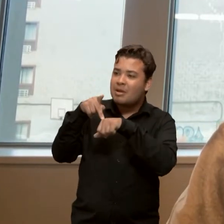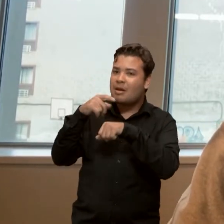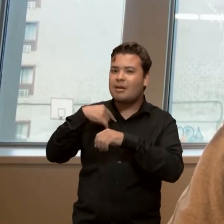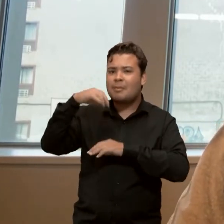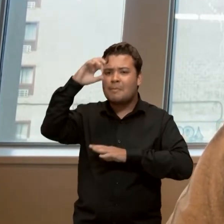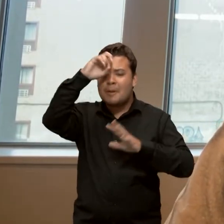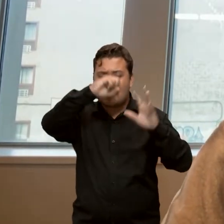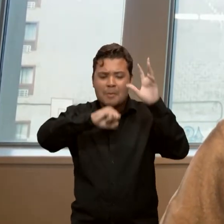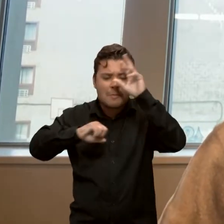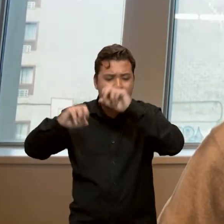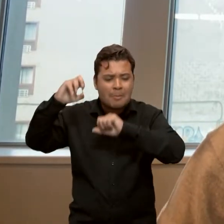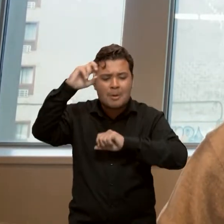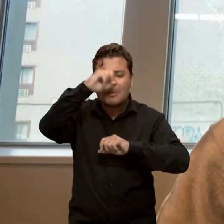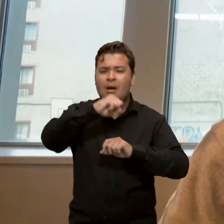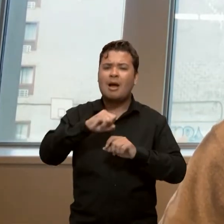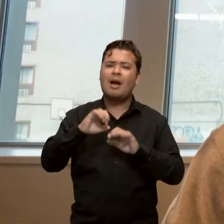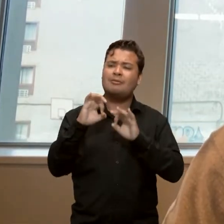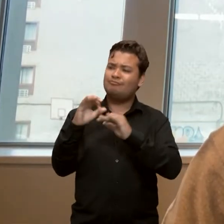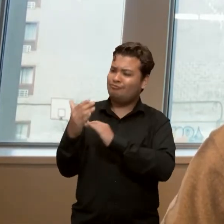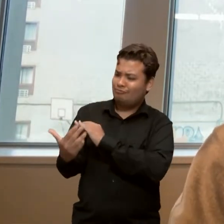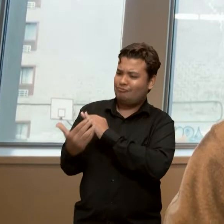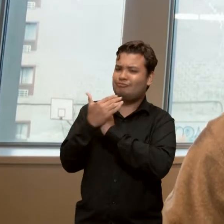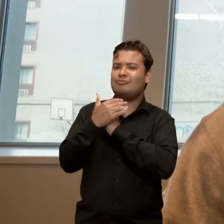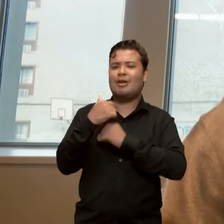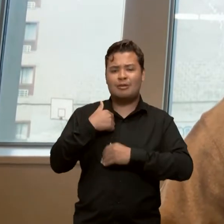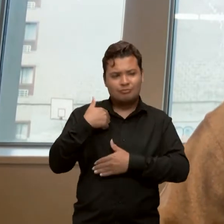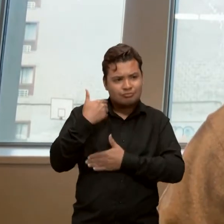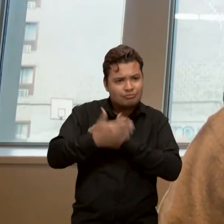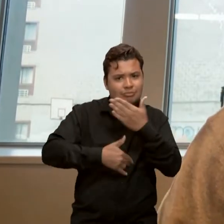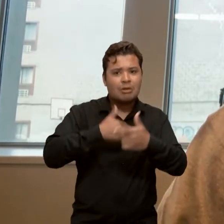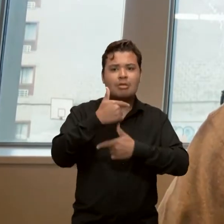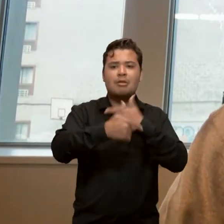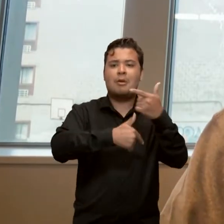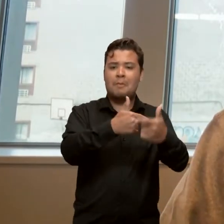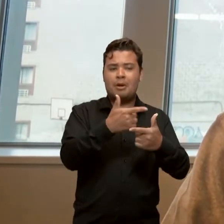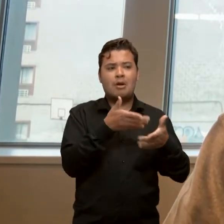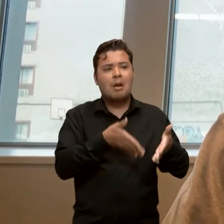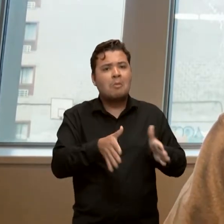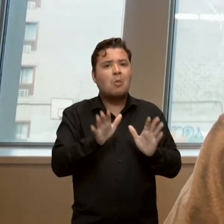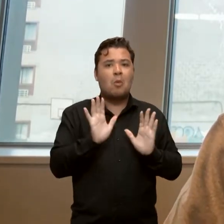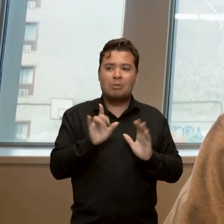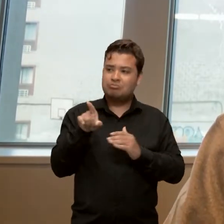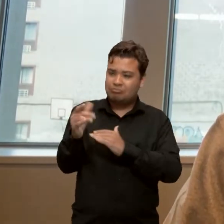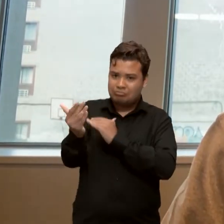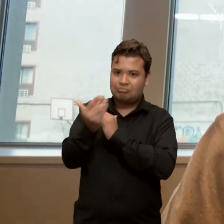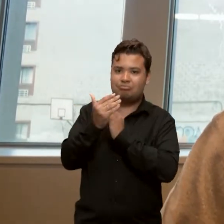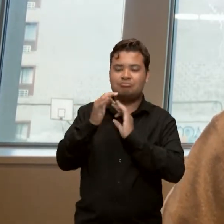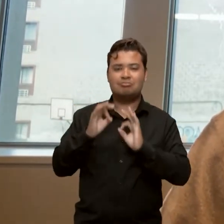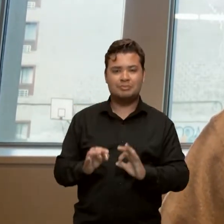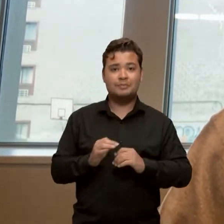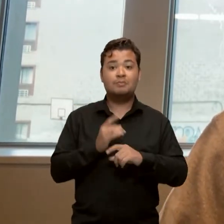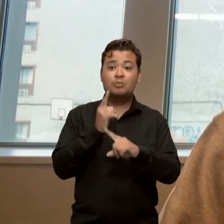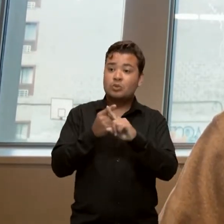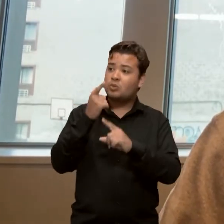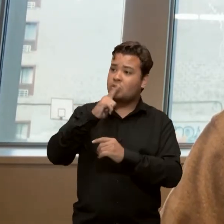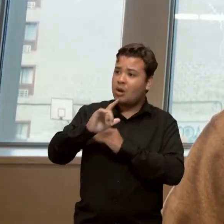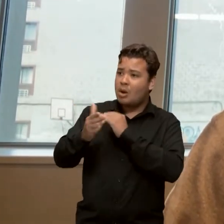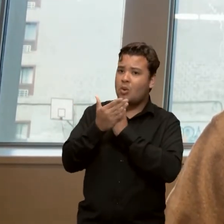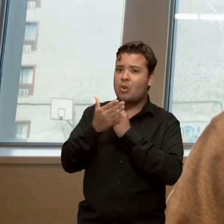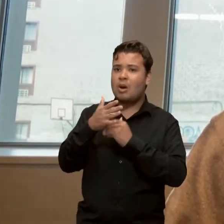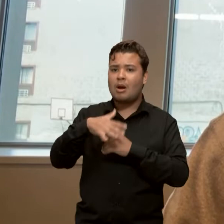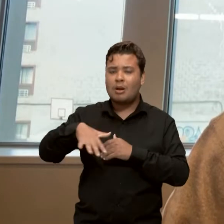isso vai ser determinante na minha carreira, independente de qual caminho eu escolha, pois me dá conteúdo, me dá